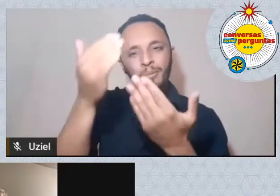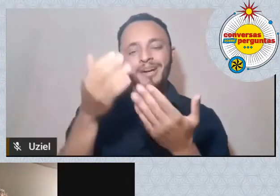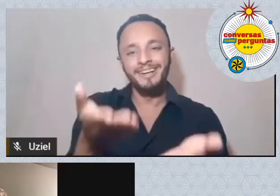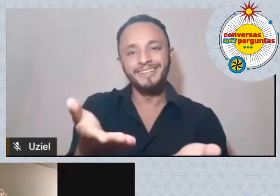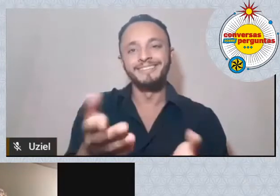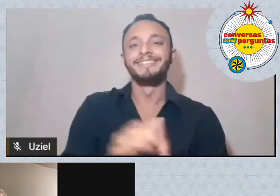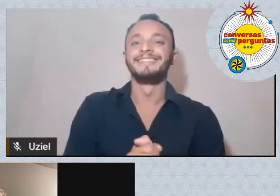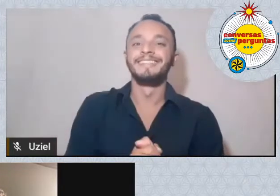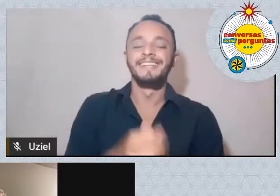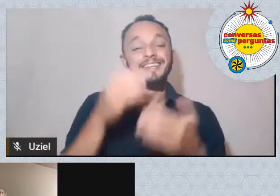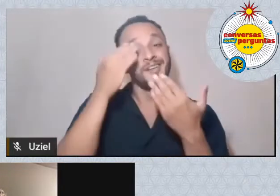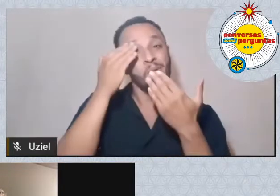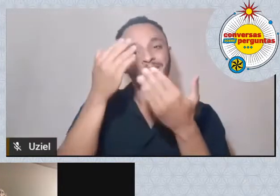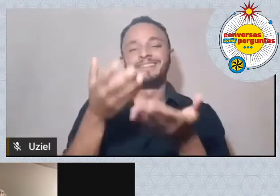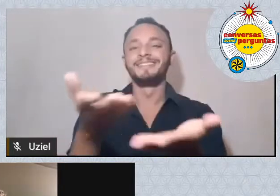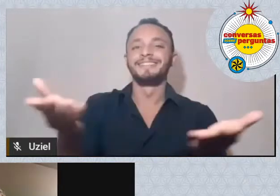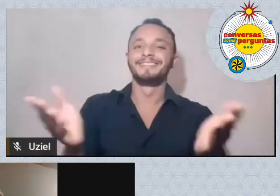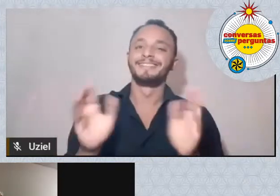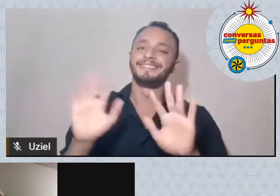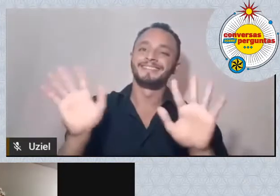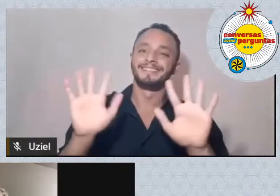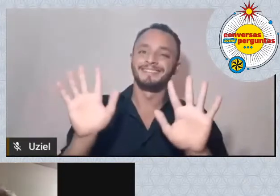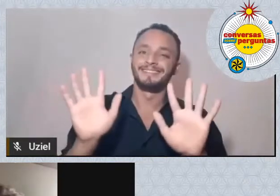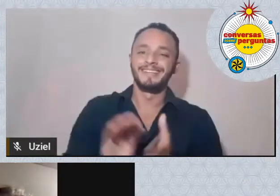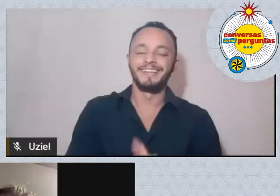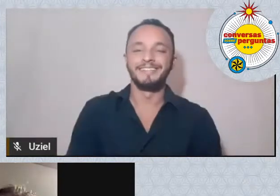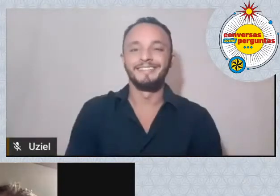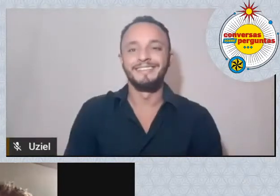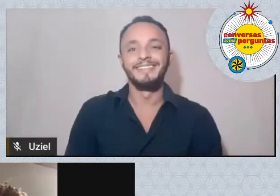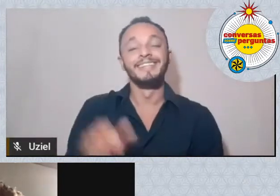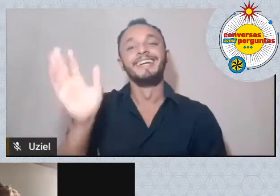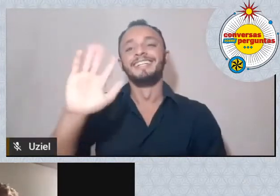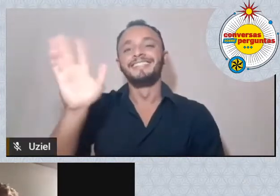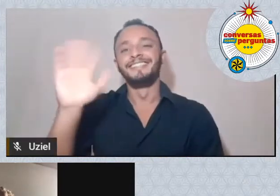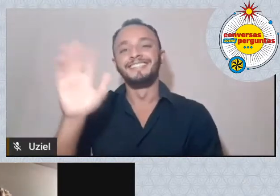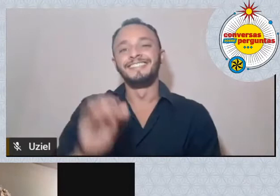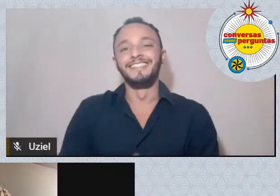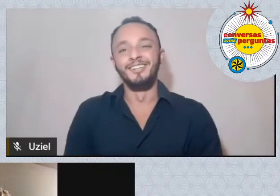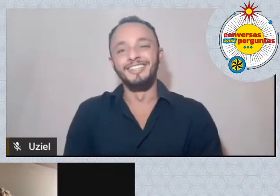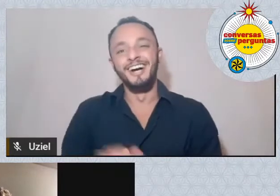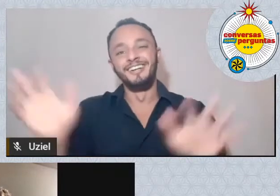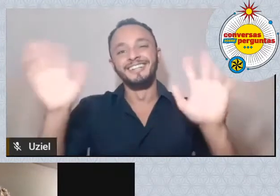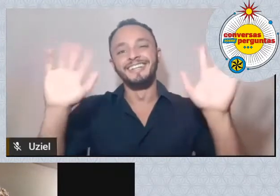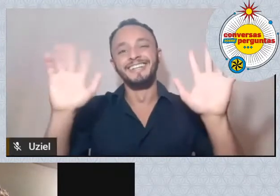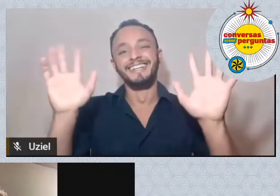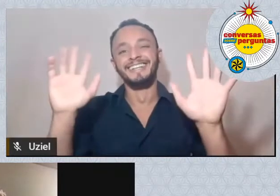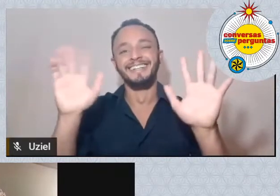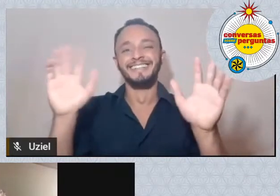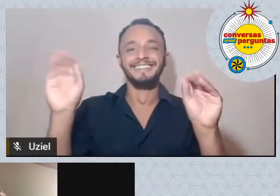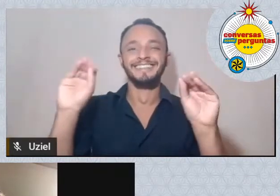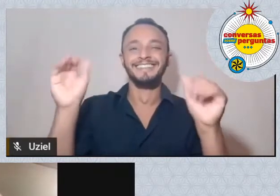e até. Tchau, Dani. Tchau, Zé. Tchau, Sabrina. Poli,